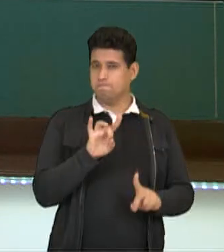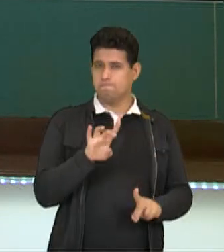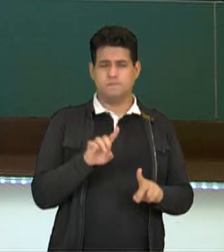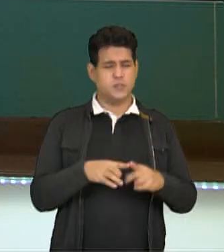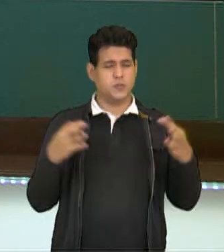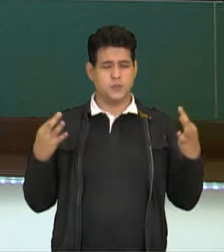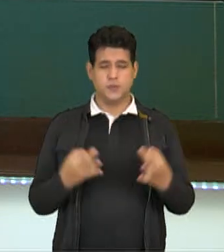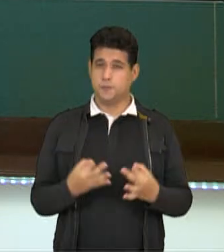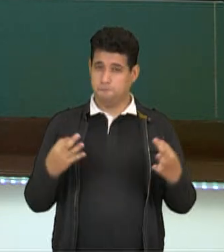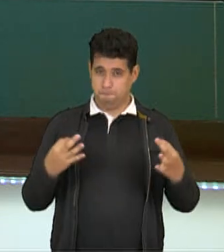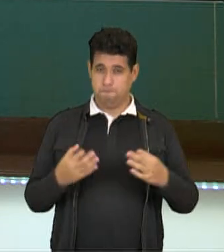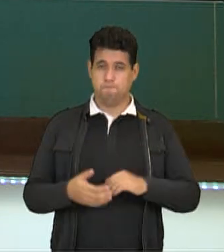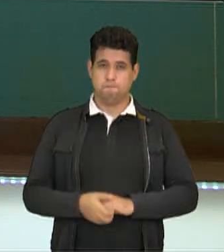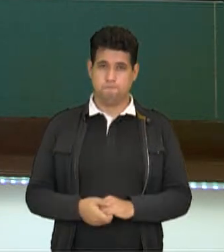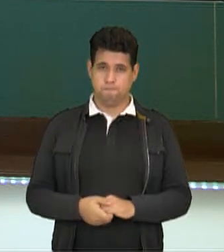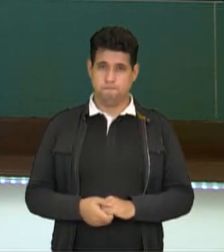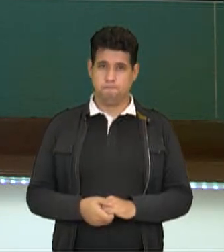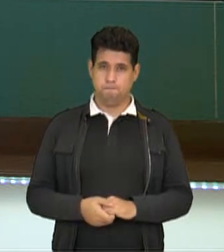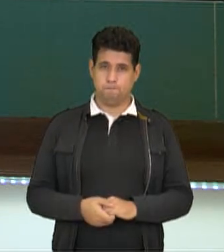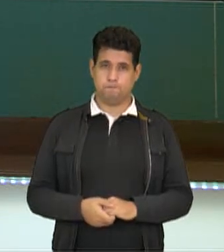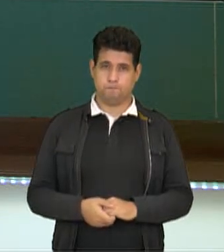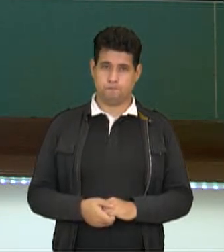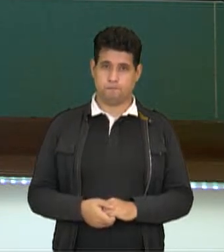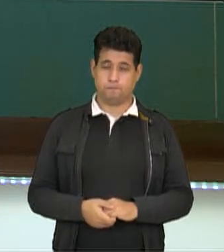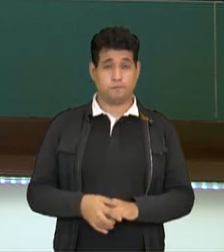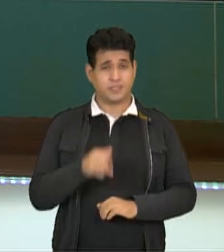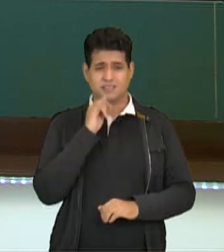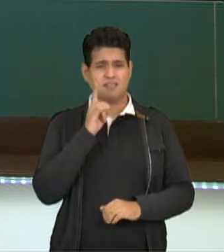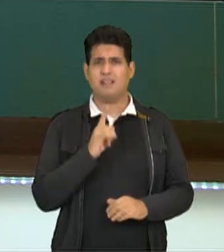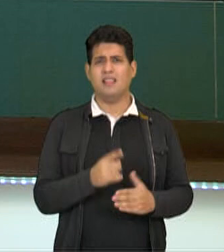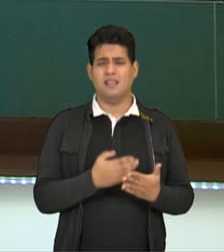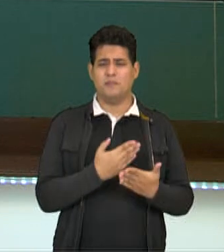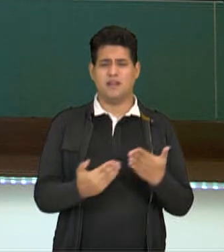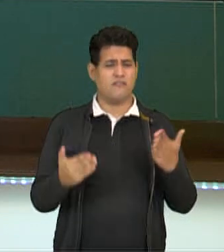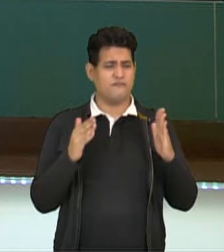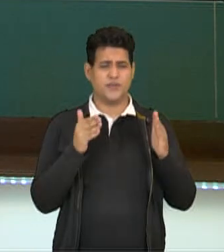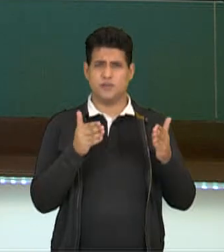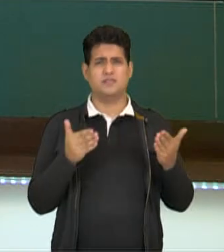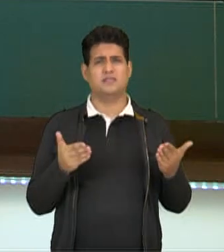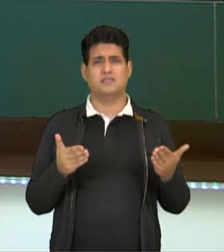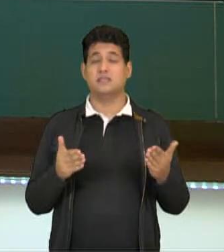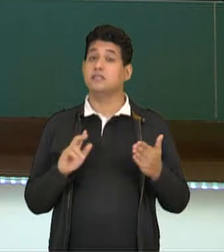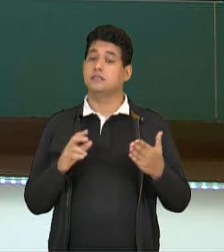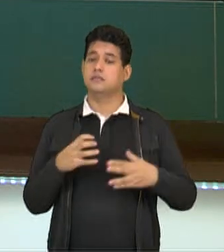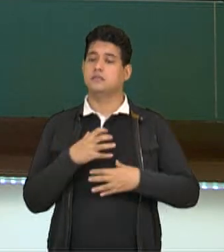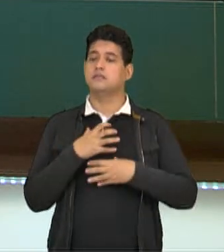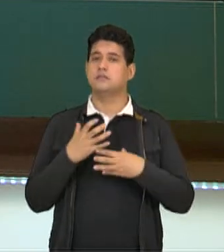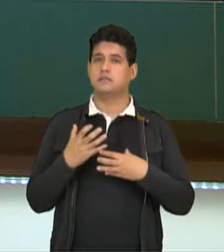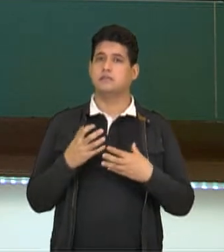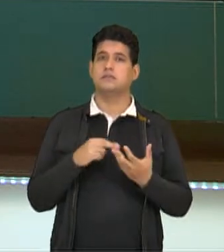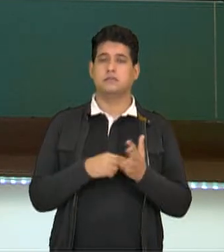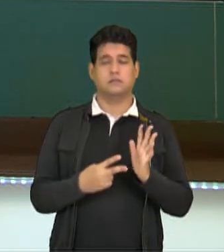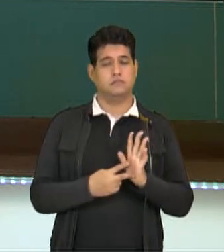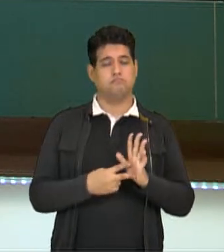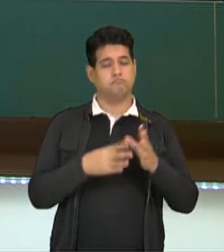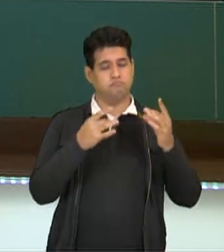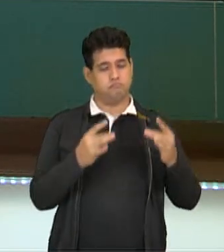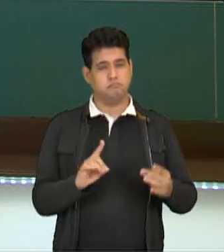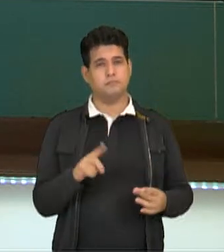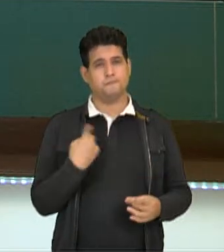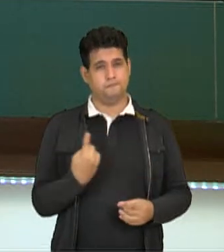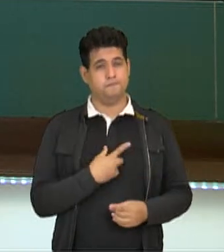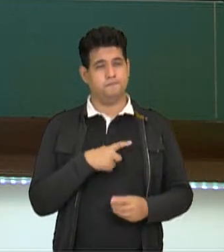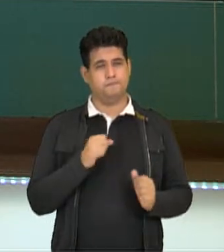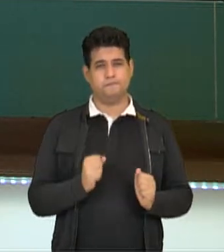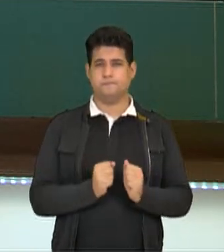ser ótimo naquilo, né? Para você não perder o foco. Então é nesse sentido essa citação que nós